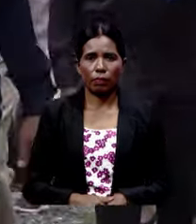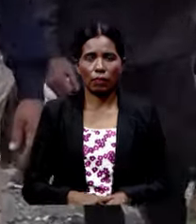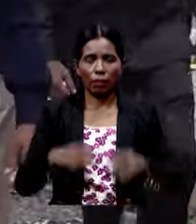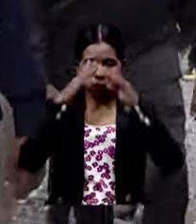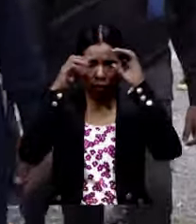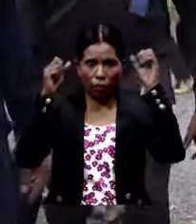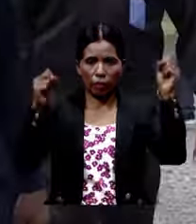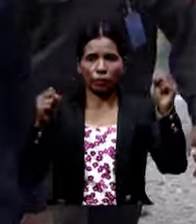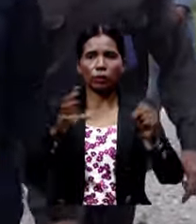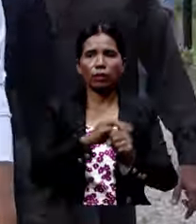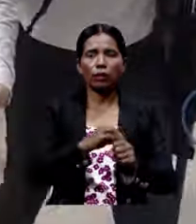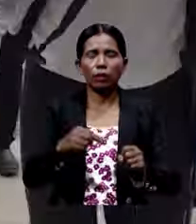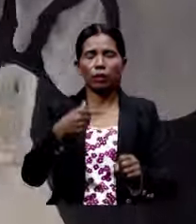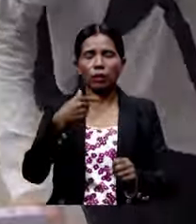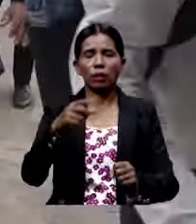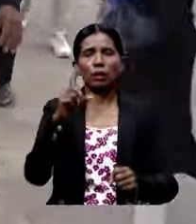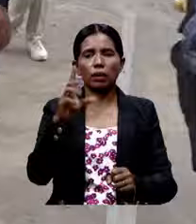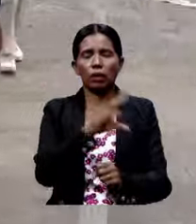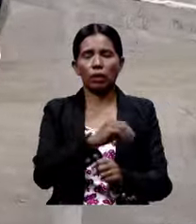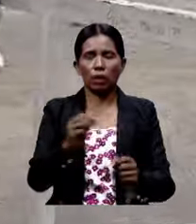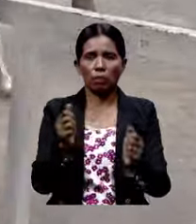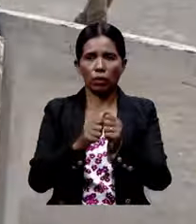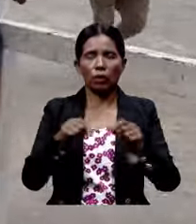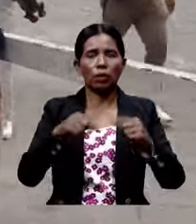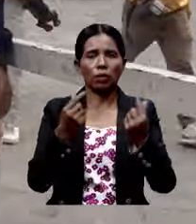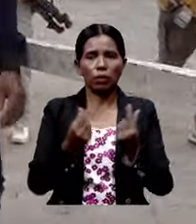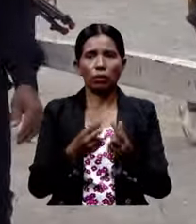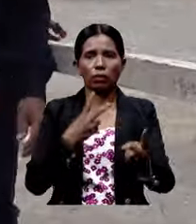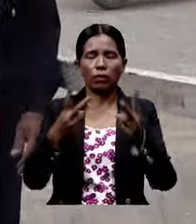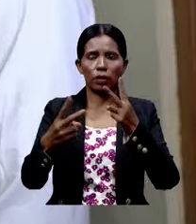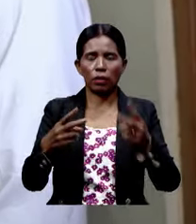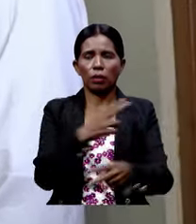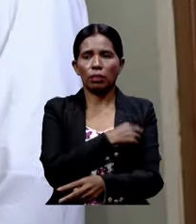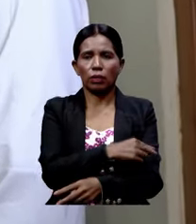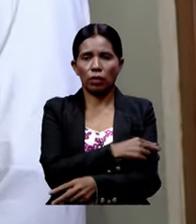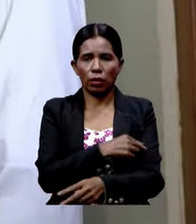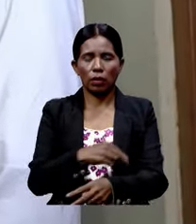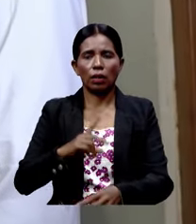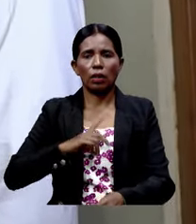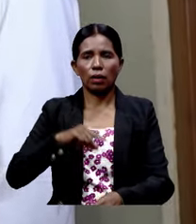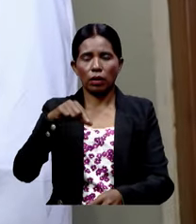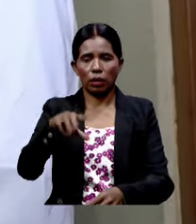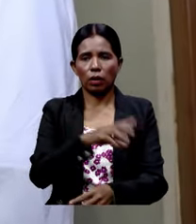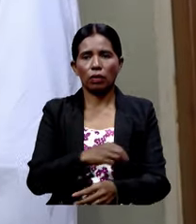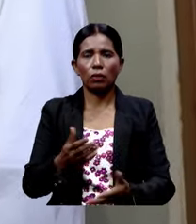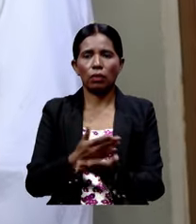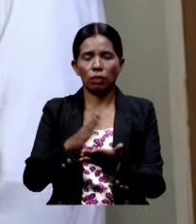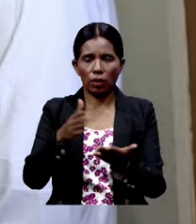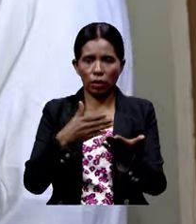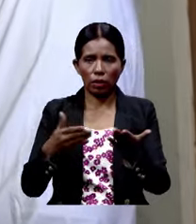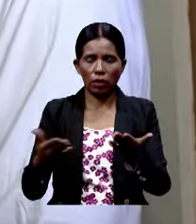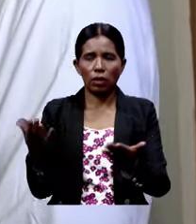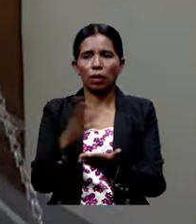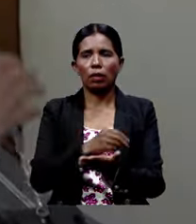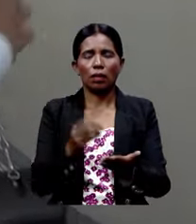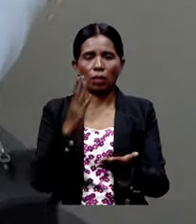Presidente Fundação ZGSIS, Hamuto com a equipa, halau visita Bahia Centro Saúde e Internamento Likisa, onde faz equipamento